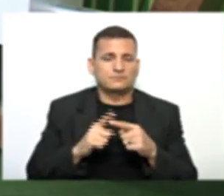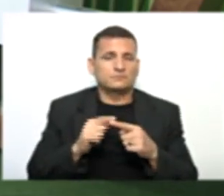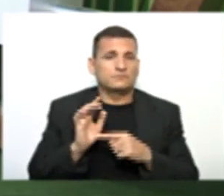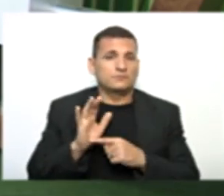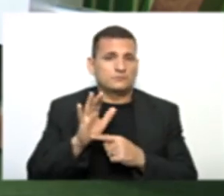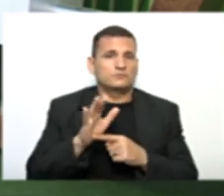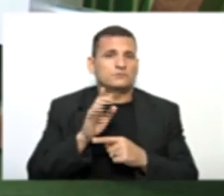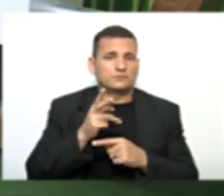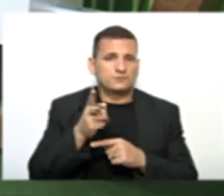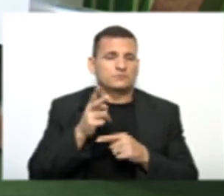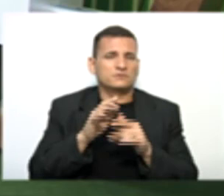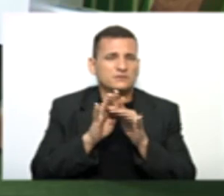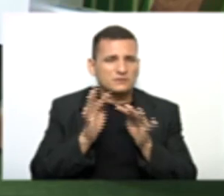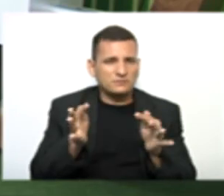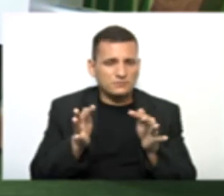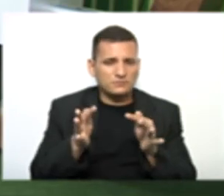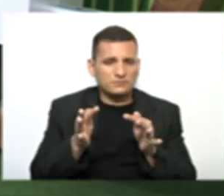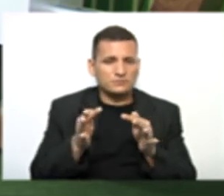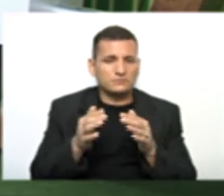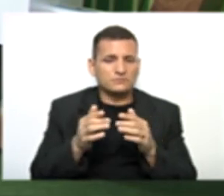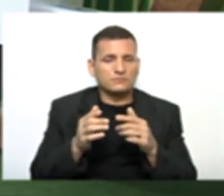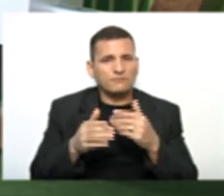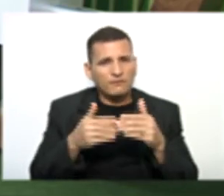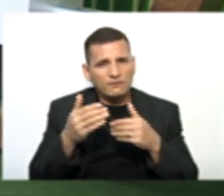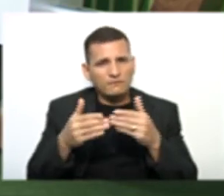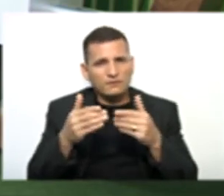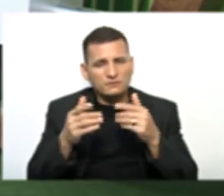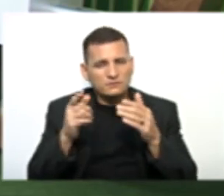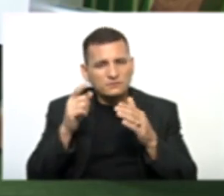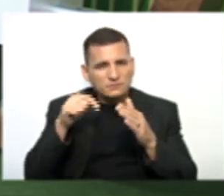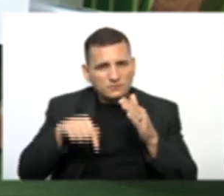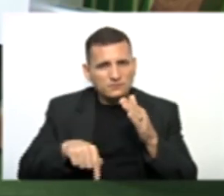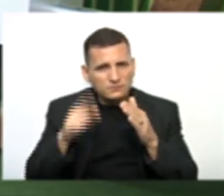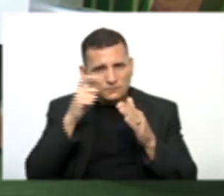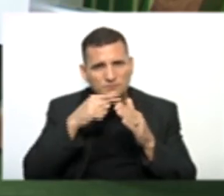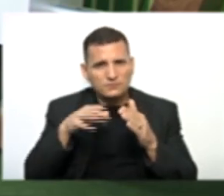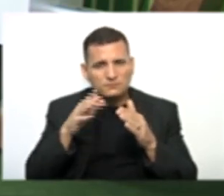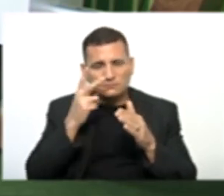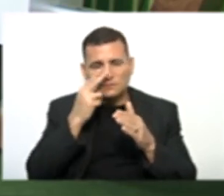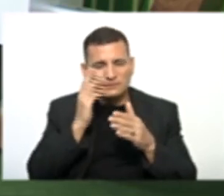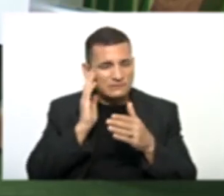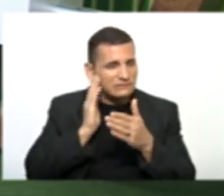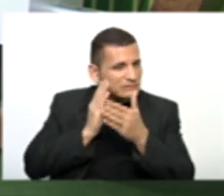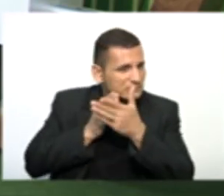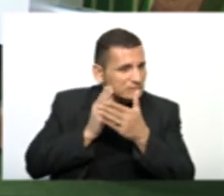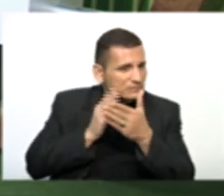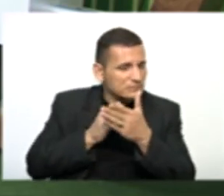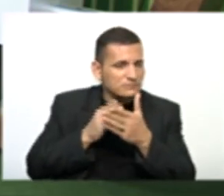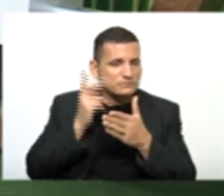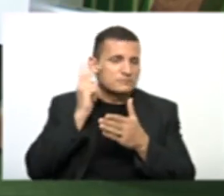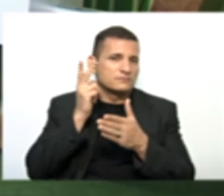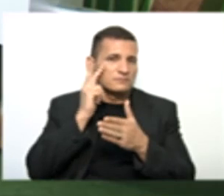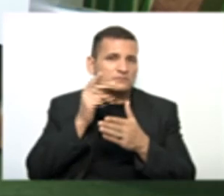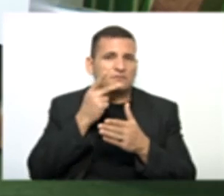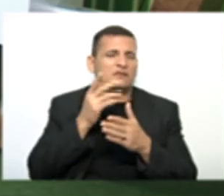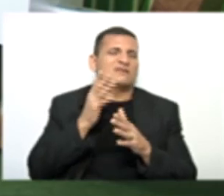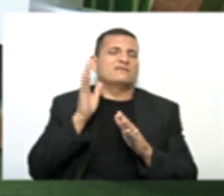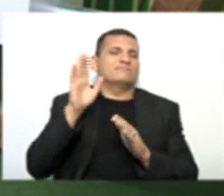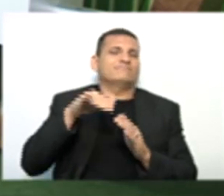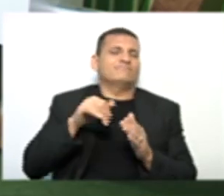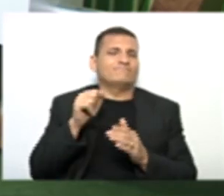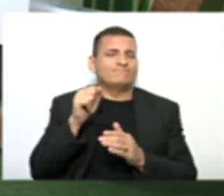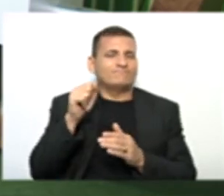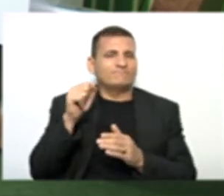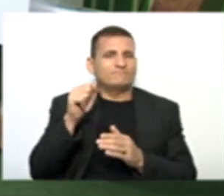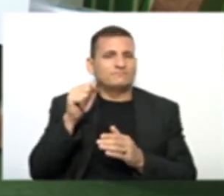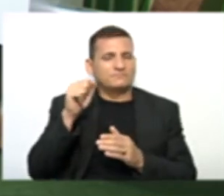mais simples. Exatamente. Aí quando vai complicando, aí já tem aquele bloqueio natural, né? Professor, tá difícil. Tá difícil, Tá né?